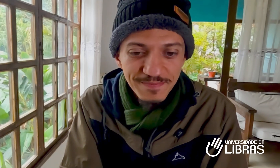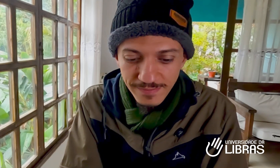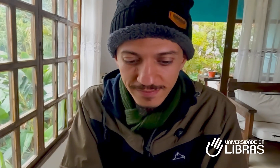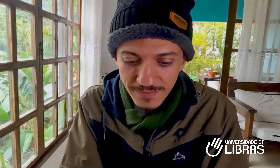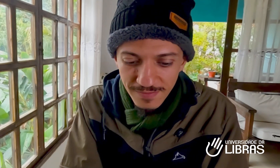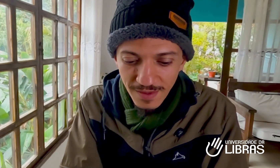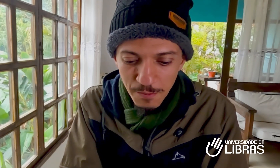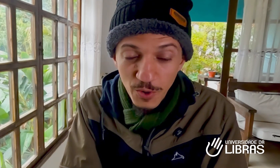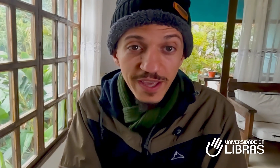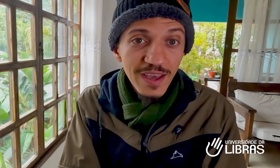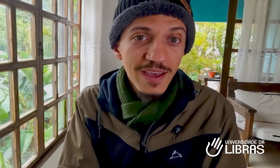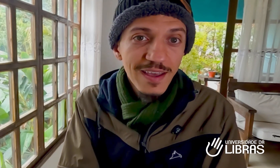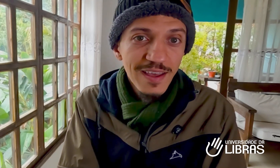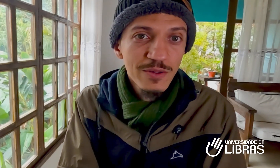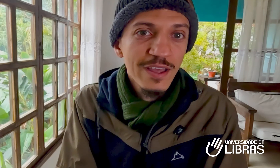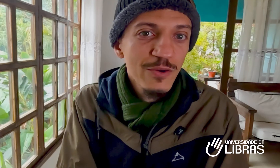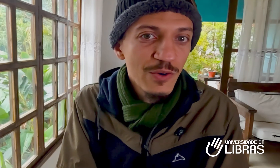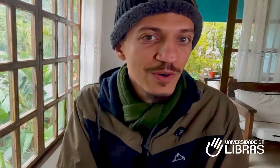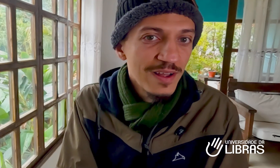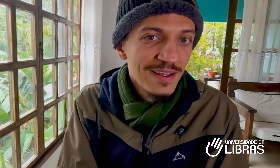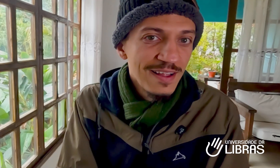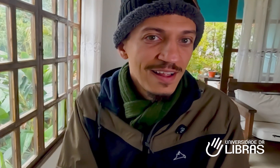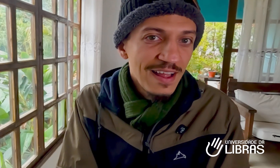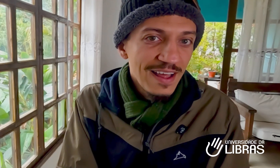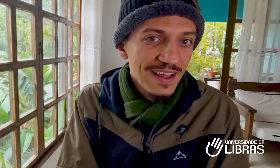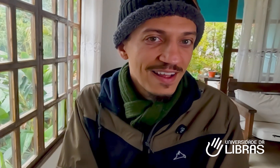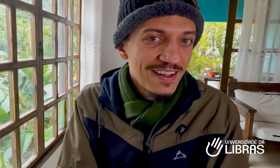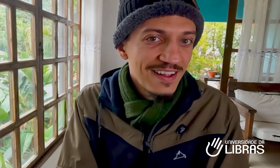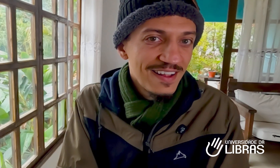grande. Porque eu tenho